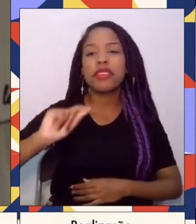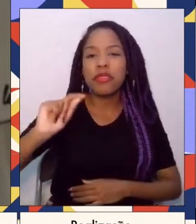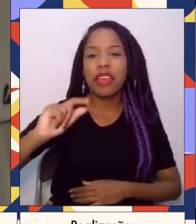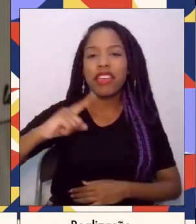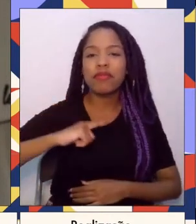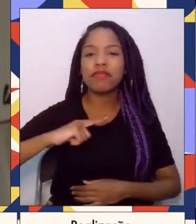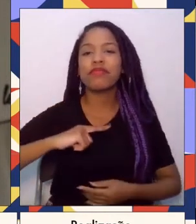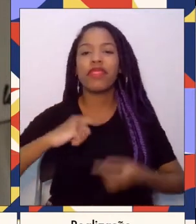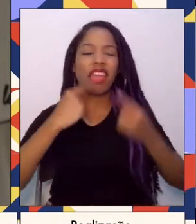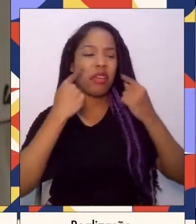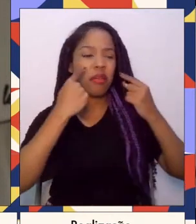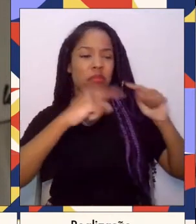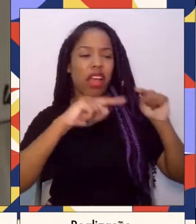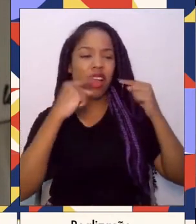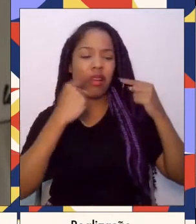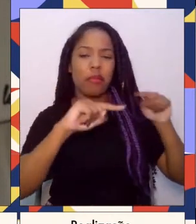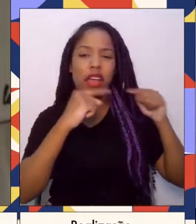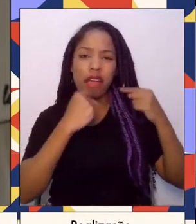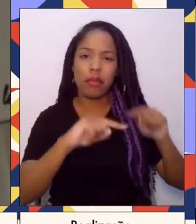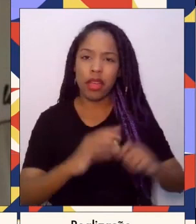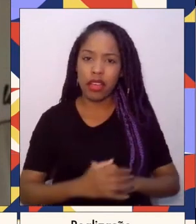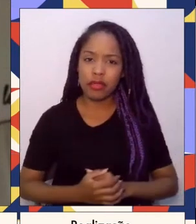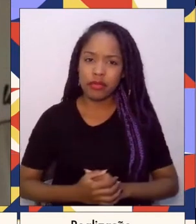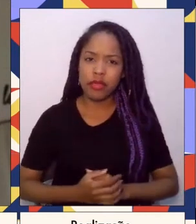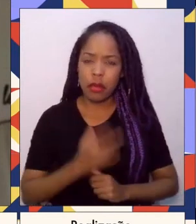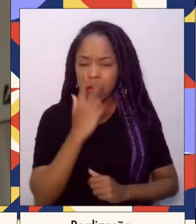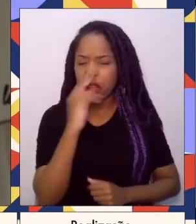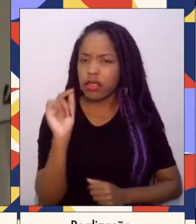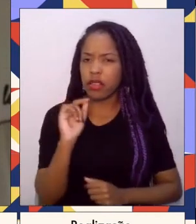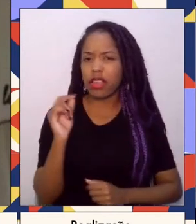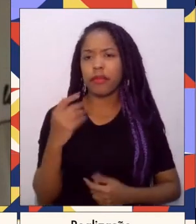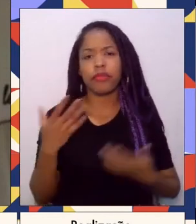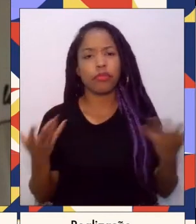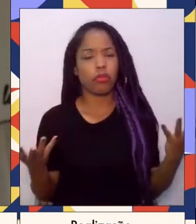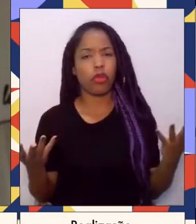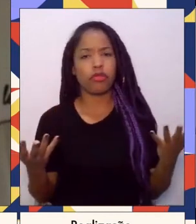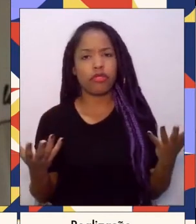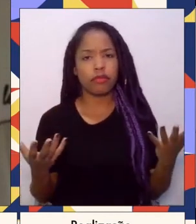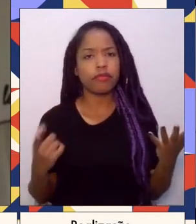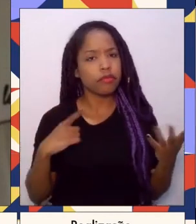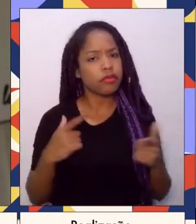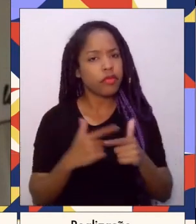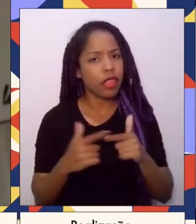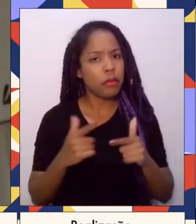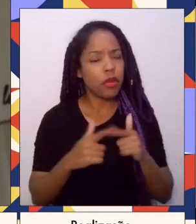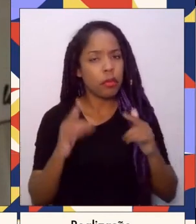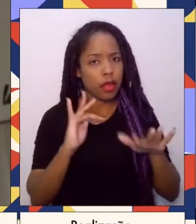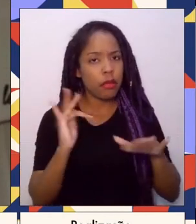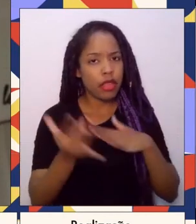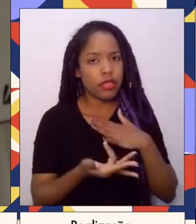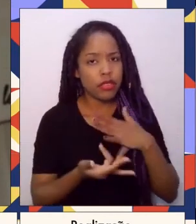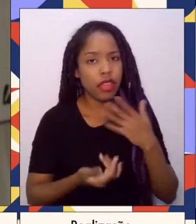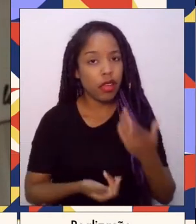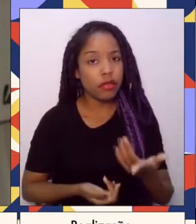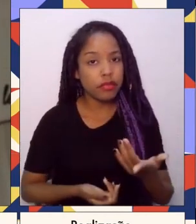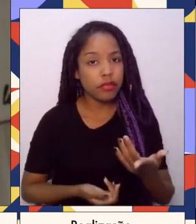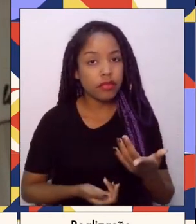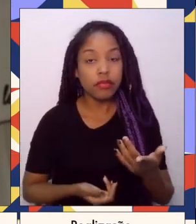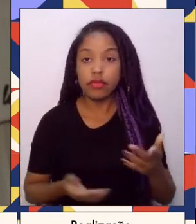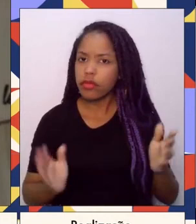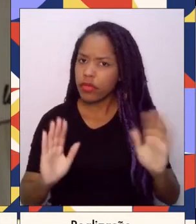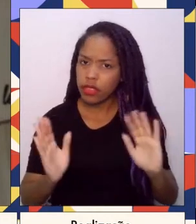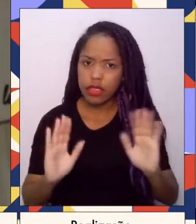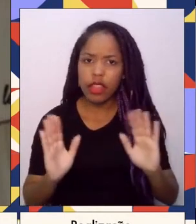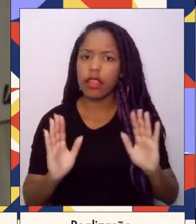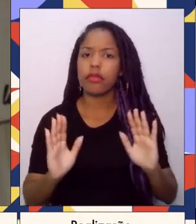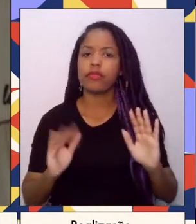E aí pode parecer Poxa então a gente tem aí um problema nas mídias sociais não muito pelo contrário como